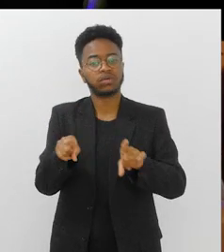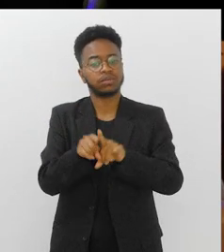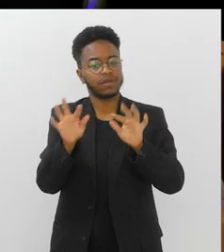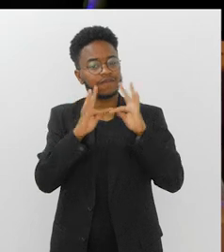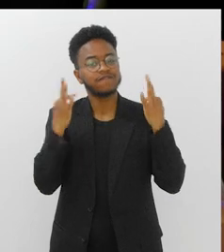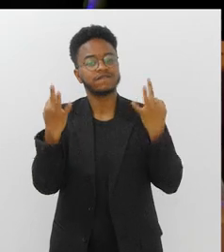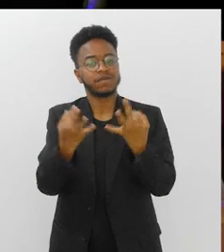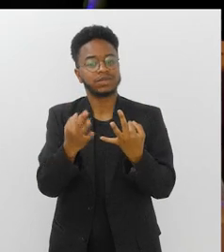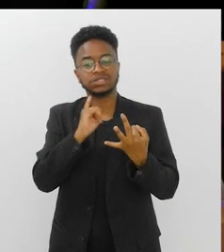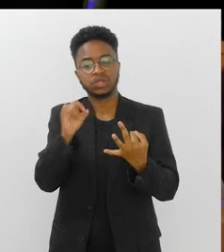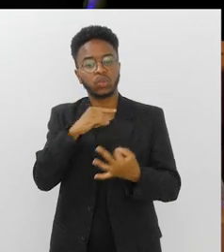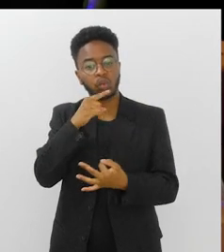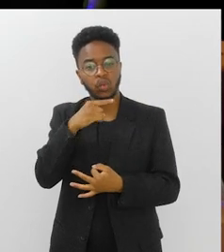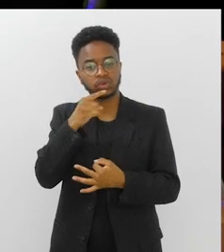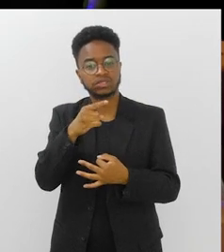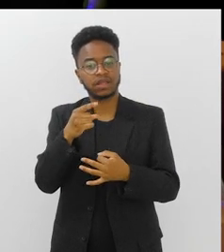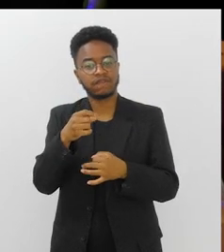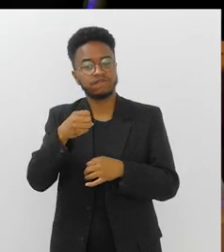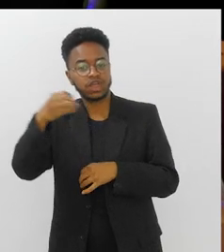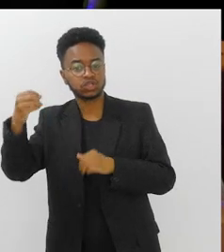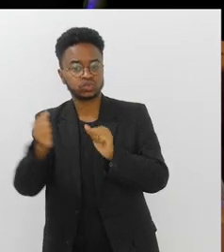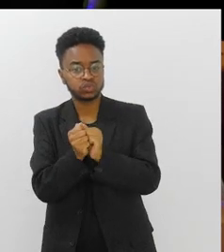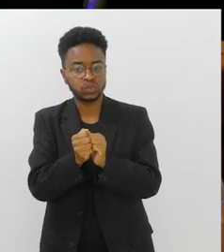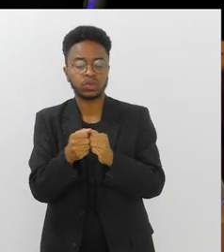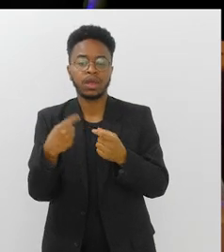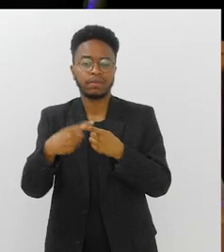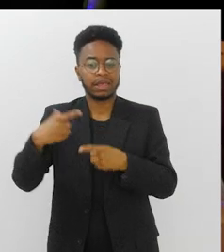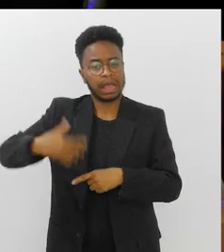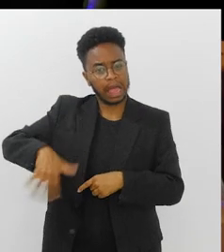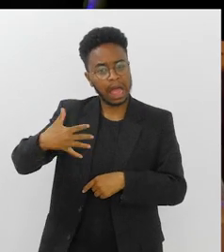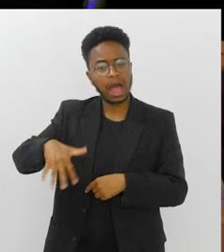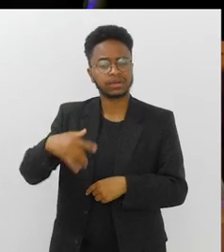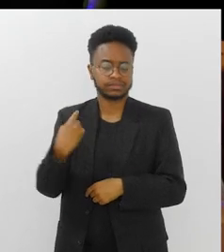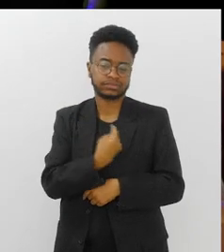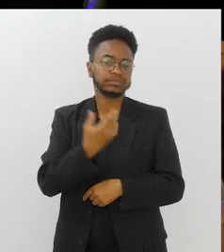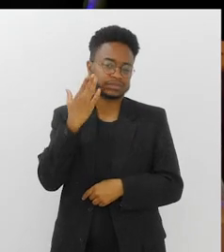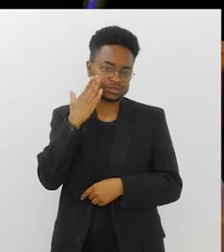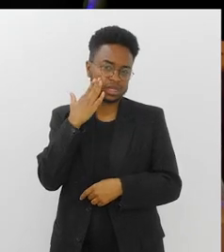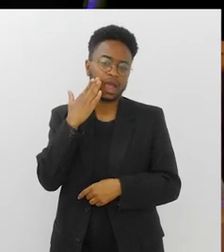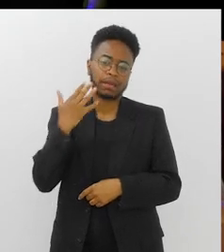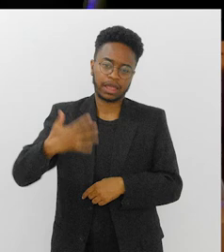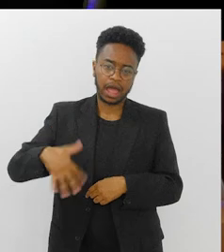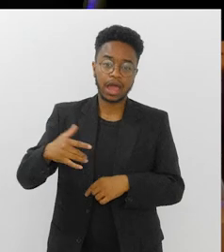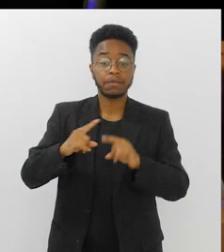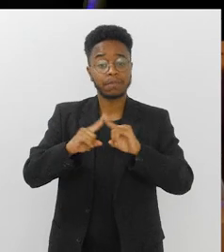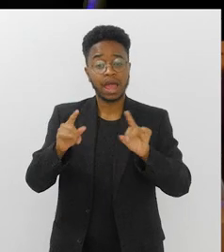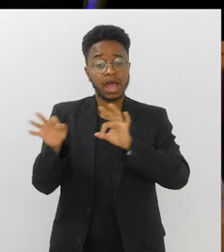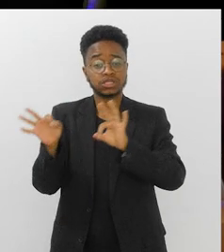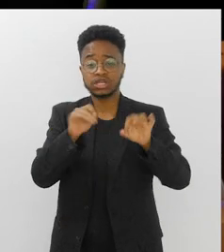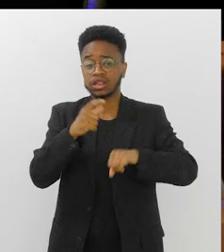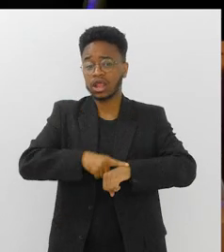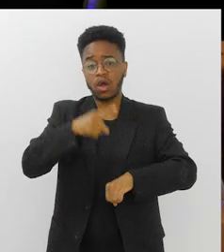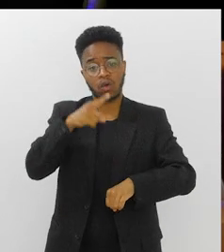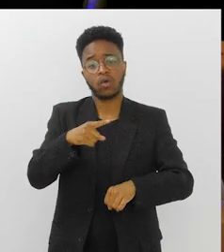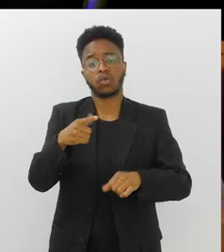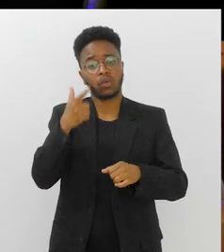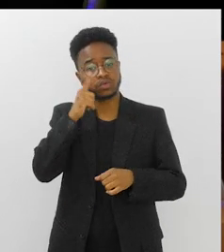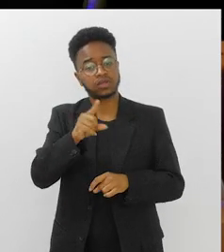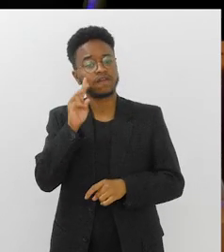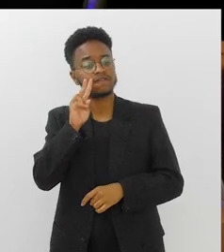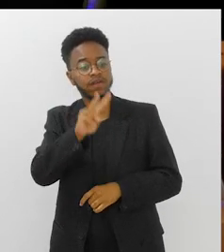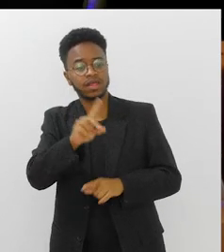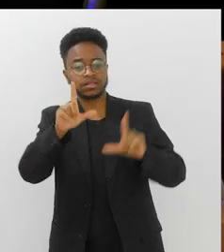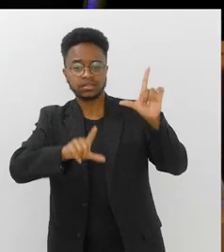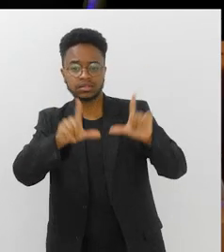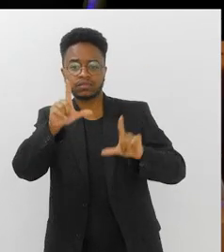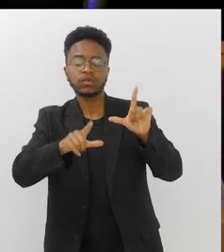familiares aqueles que não não puderam levar o familiar porque é um custo alto a gente sabe então eles vão assistir na hora aqui vão est ali vão vão